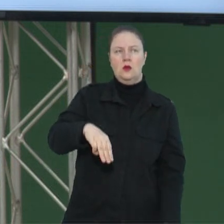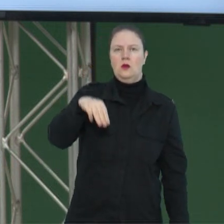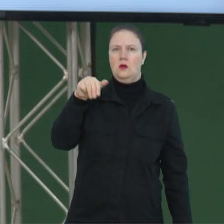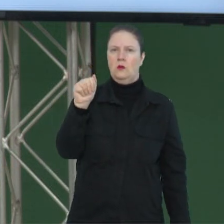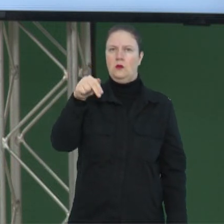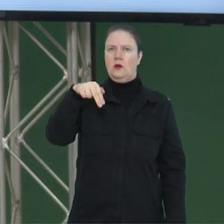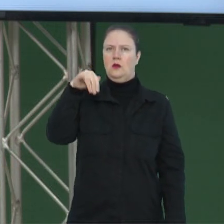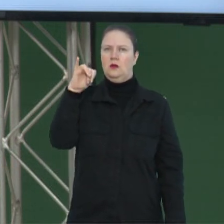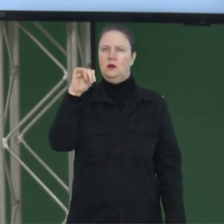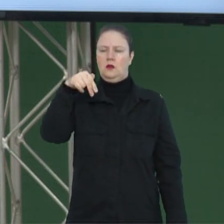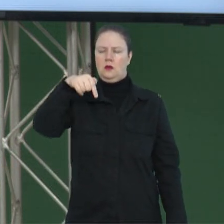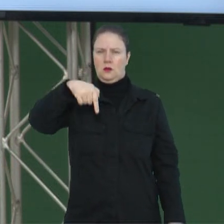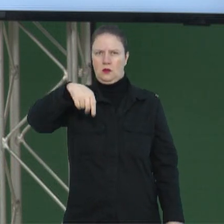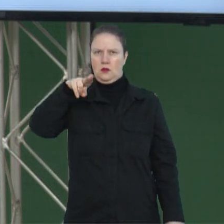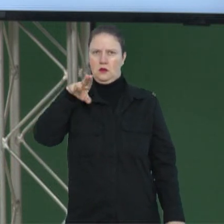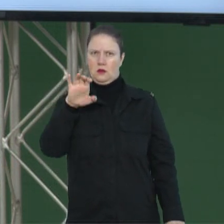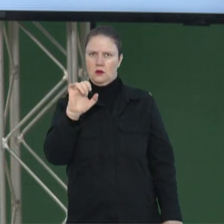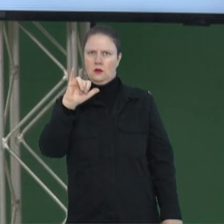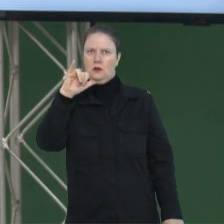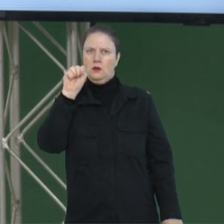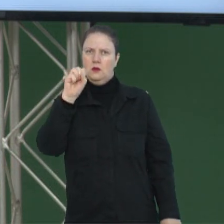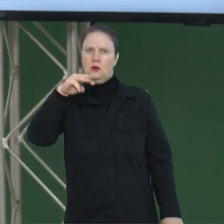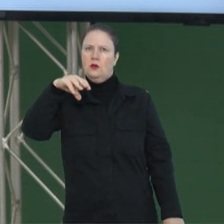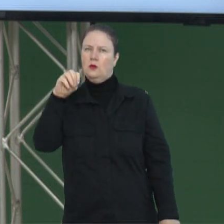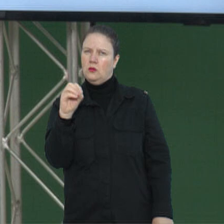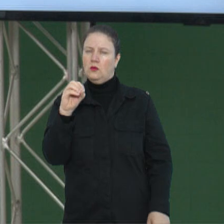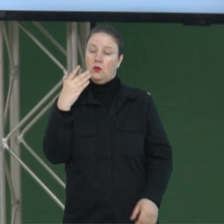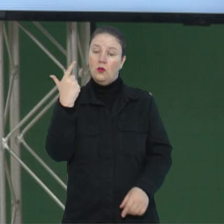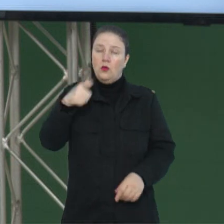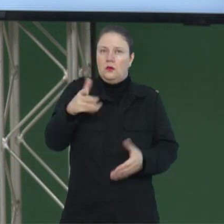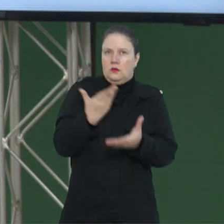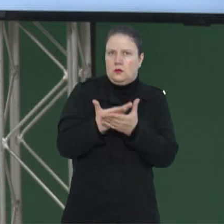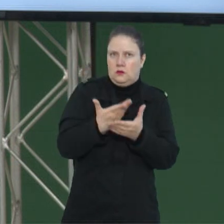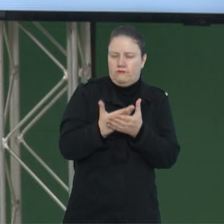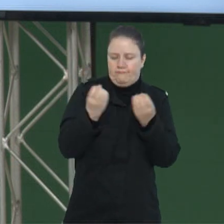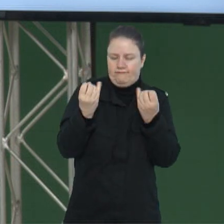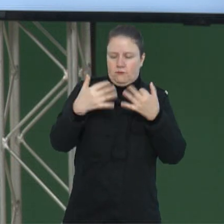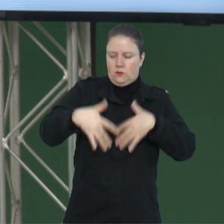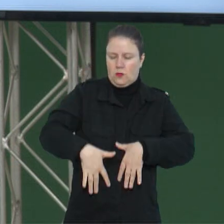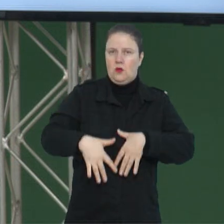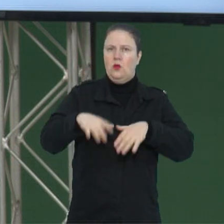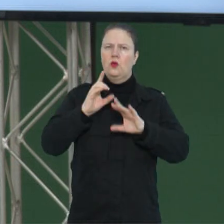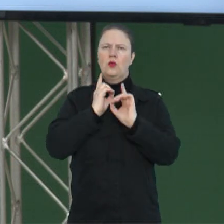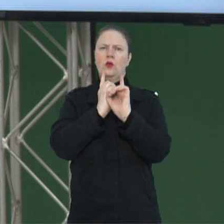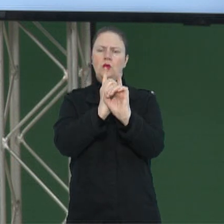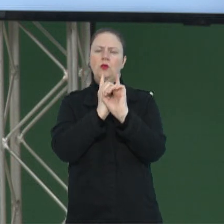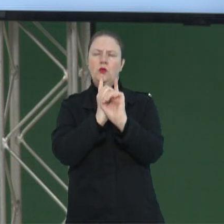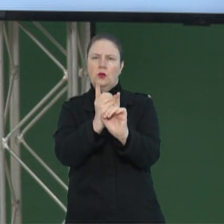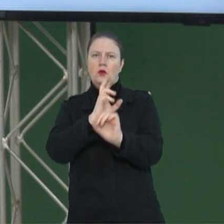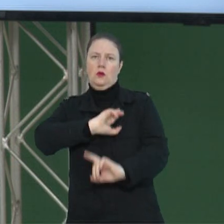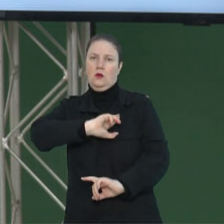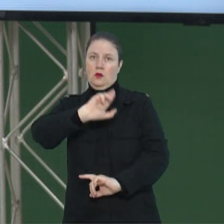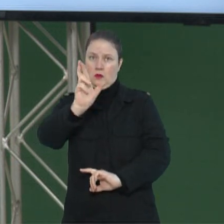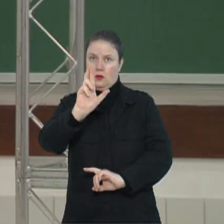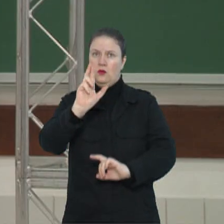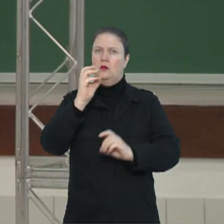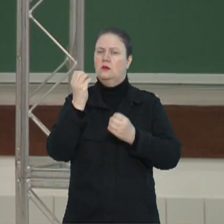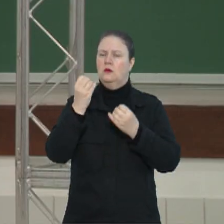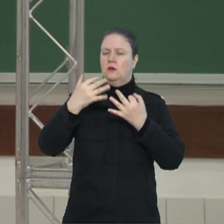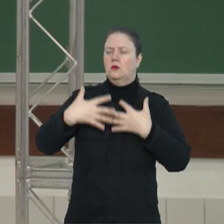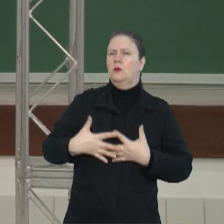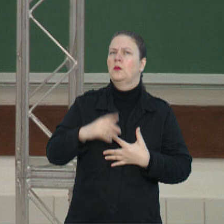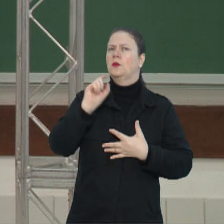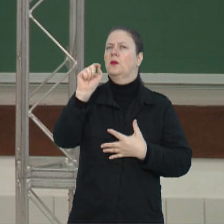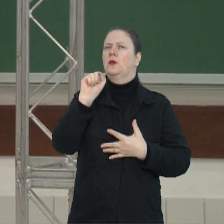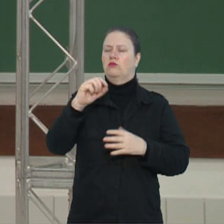maniqueísmo a gente vai falar mais especificamente na nossa próxima aula, mas basicamente o maniqueísmo é uma doutrina religiosa que vai dizer que o